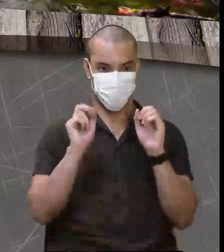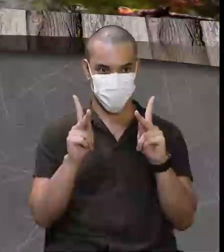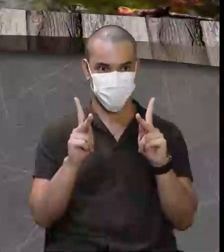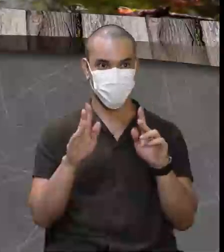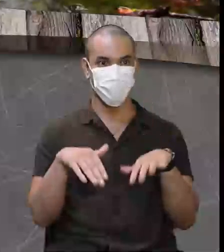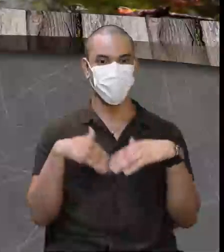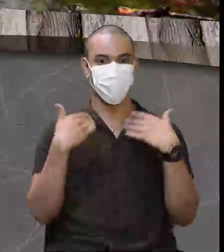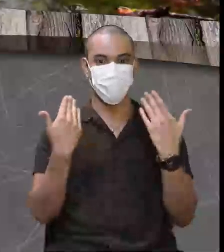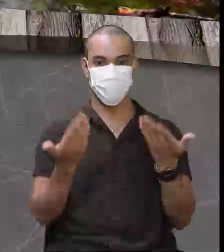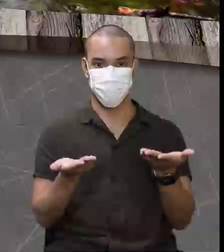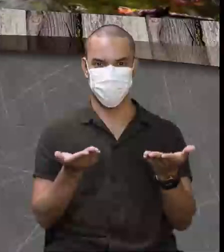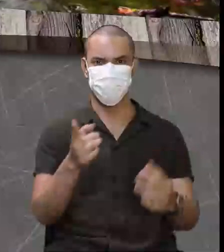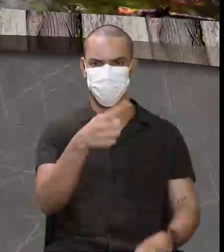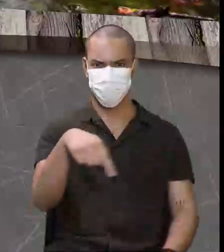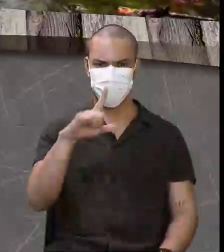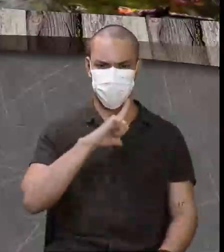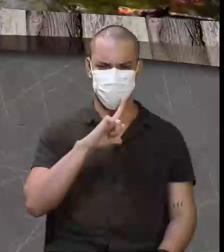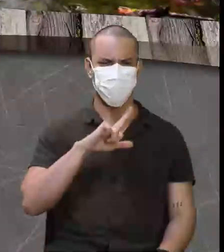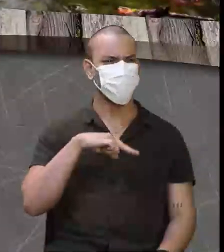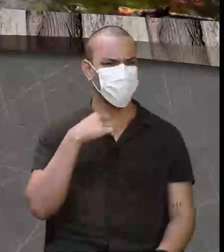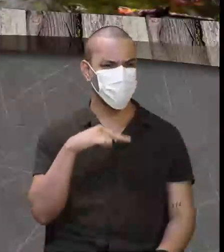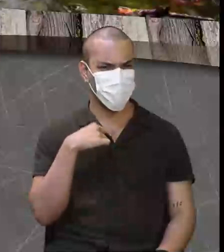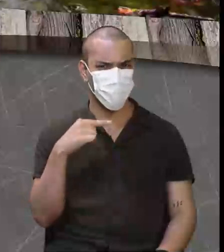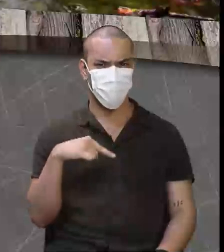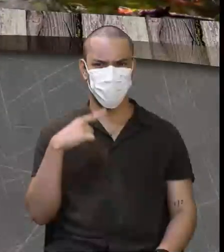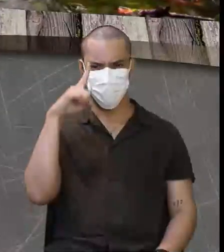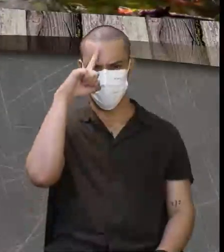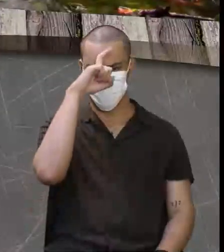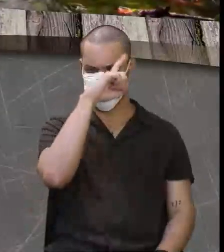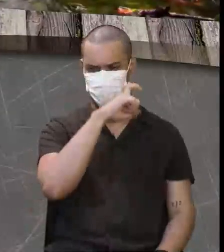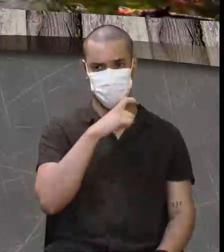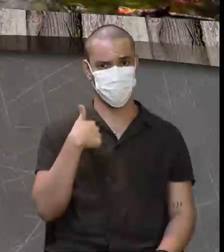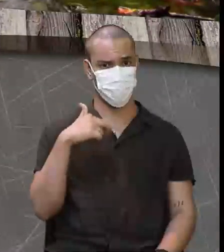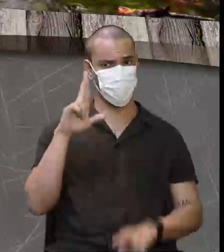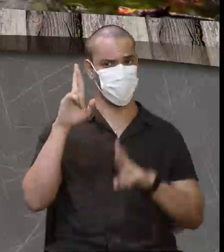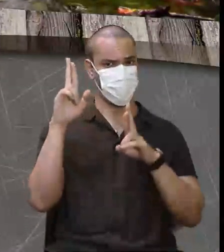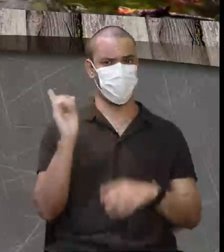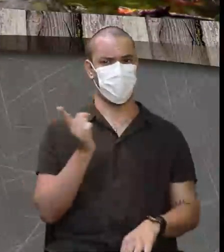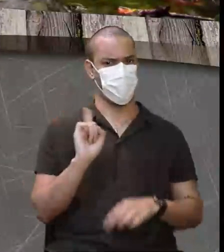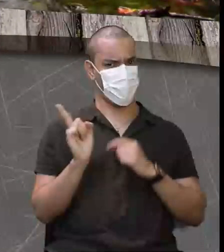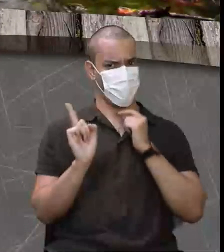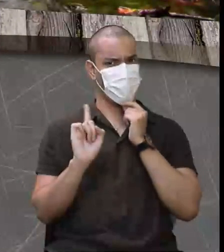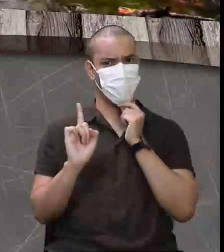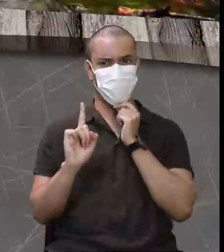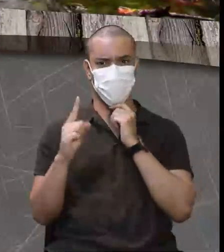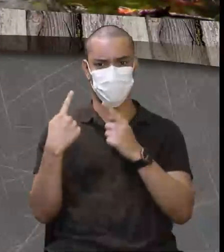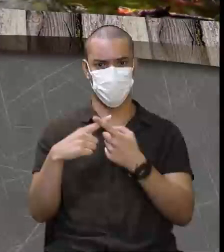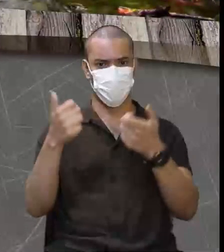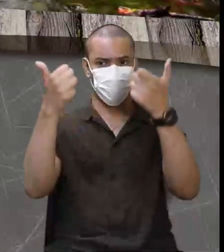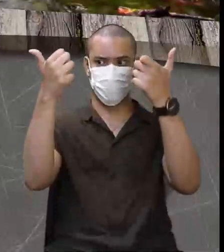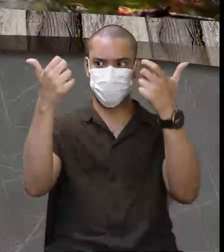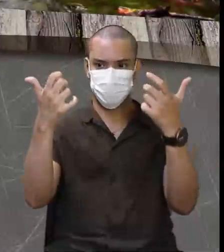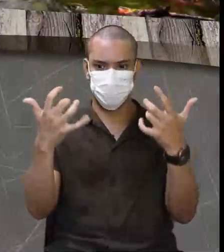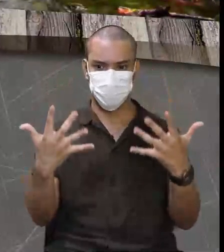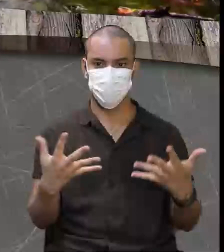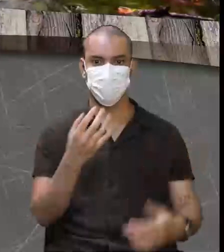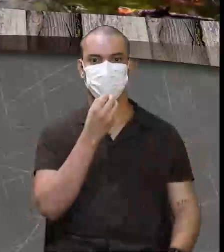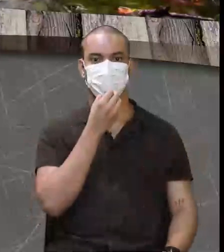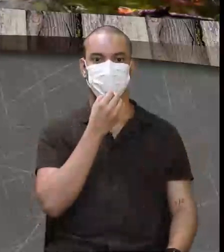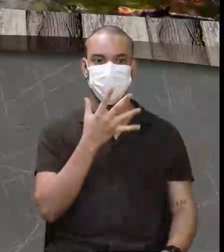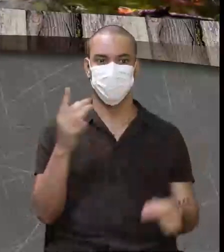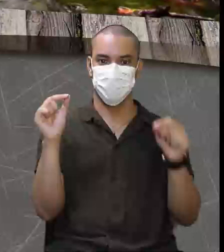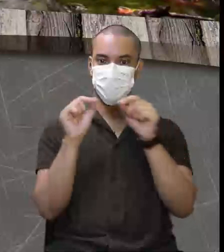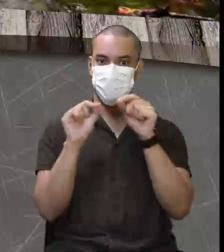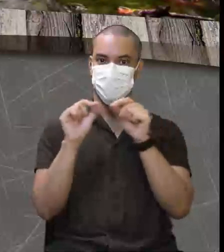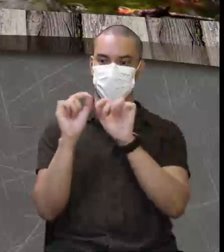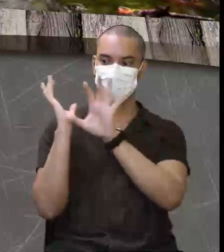Ok! Gente, se tiveram muita dificuldade, eu espero que não, né? Que a gente fez